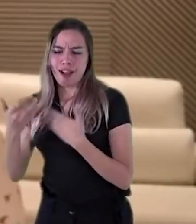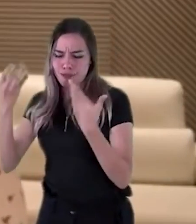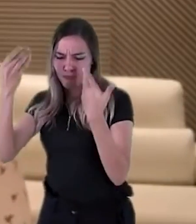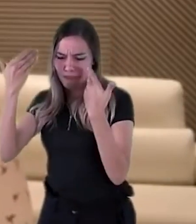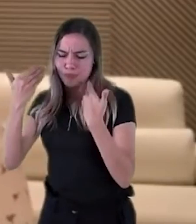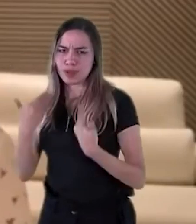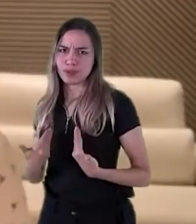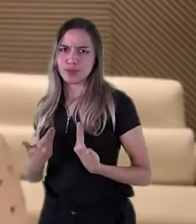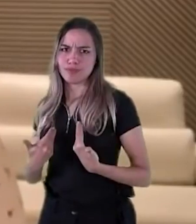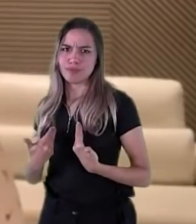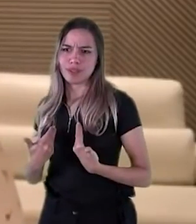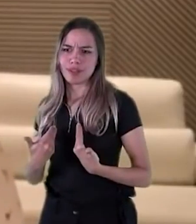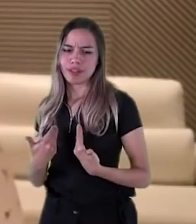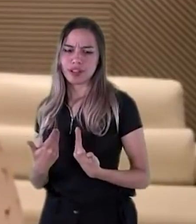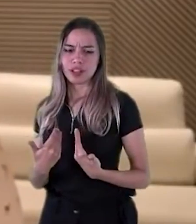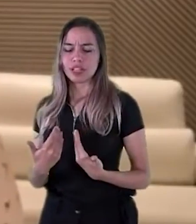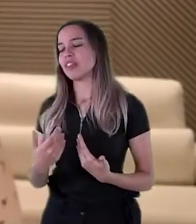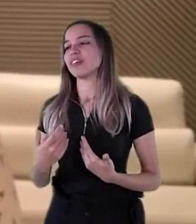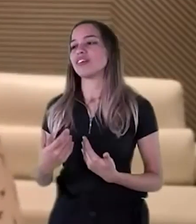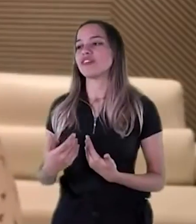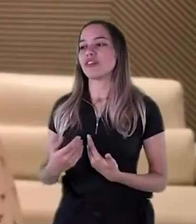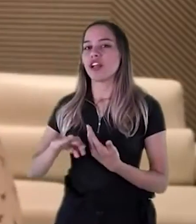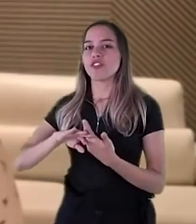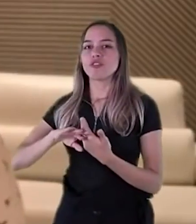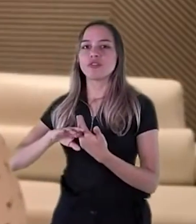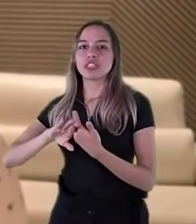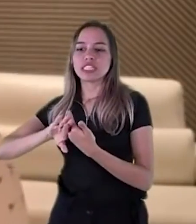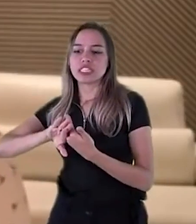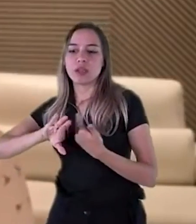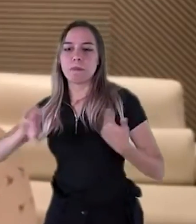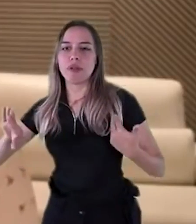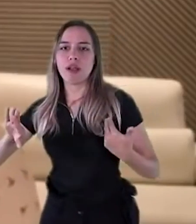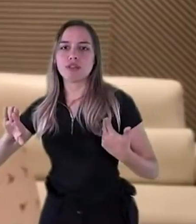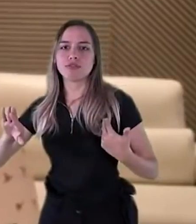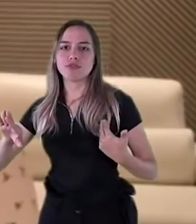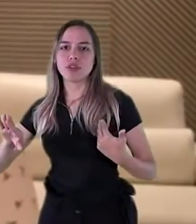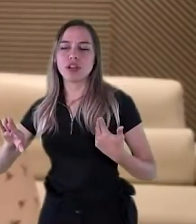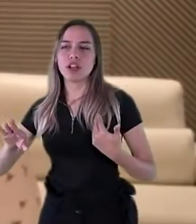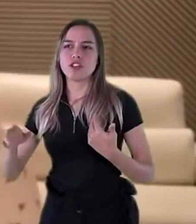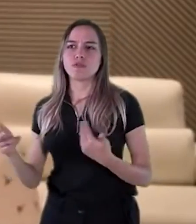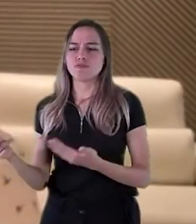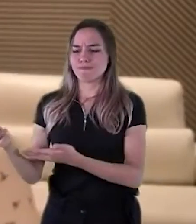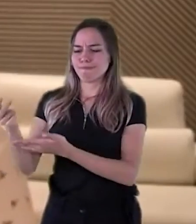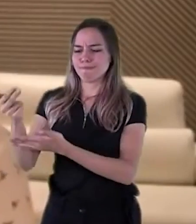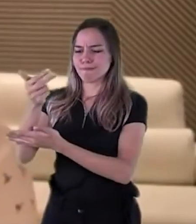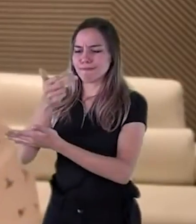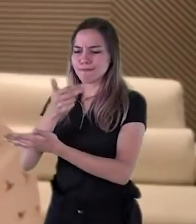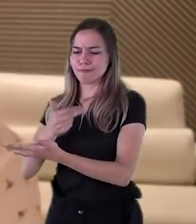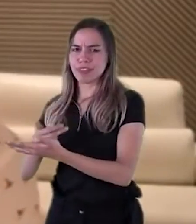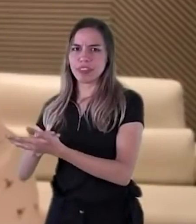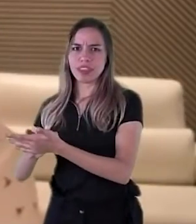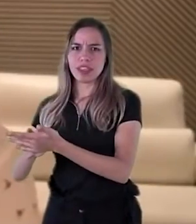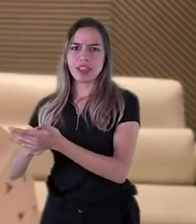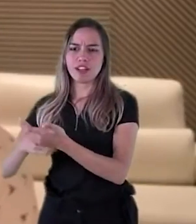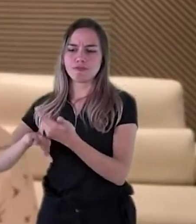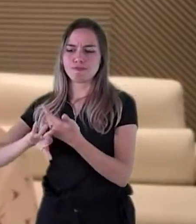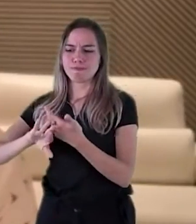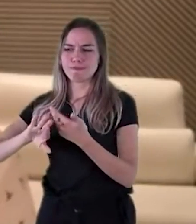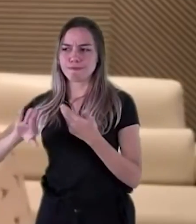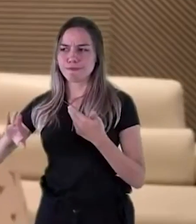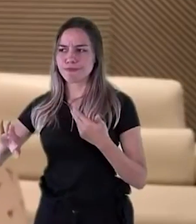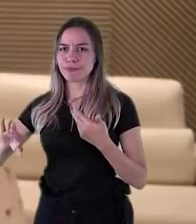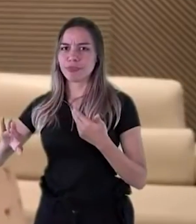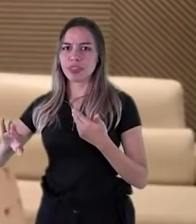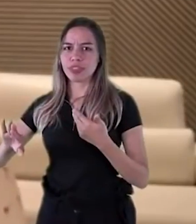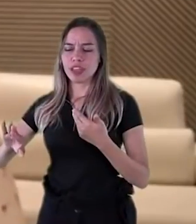crua, sem tanto enfeite, como sugeriu a Adélia Prado, né? Aquela literatura mais direta